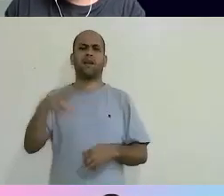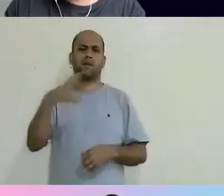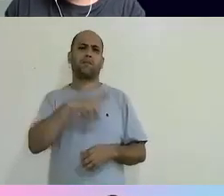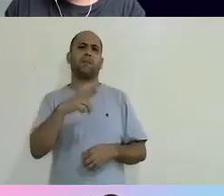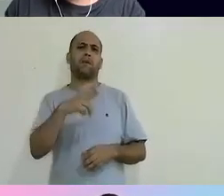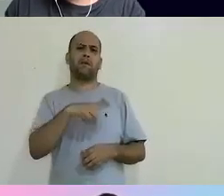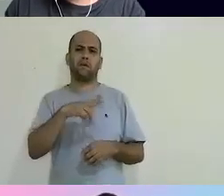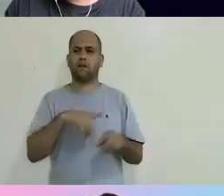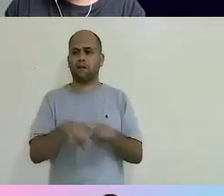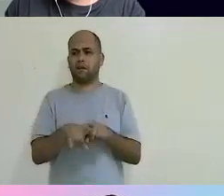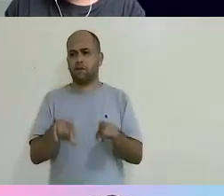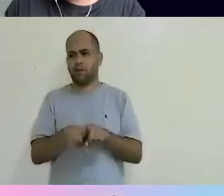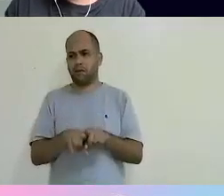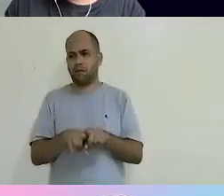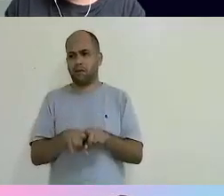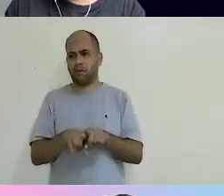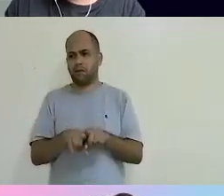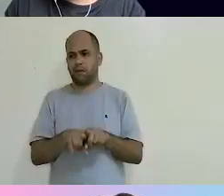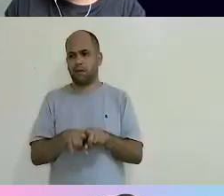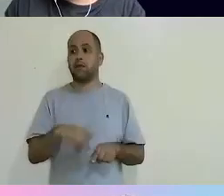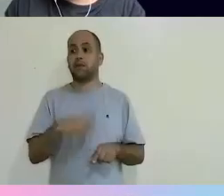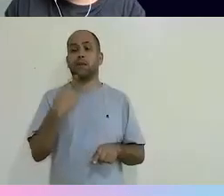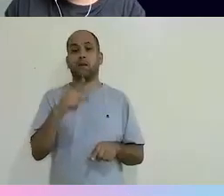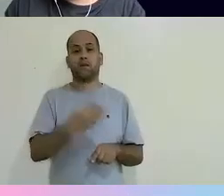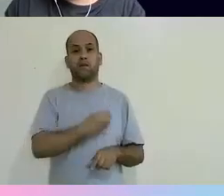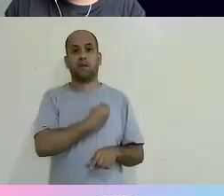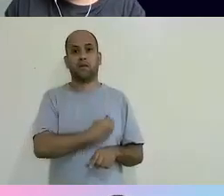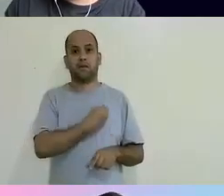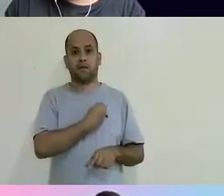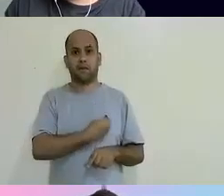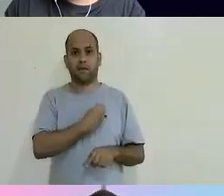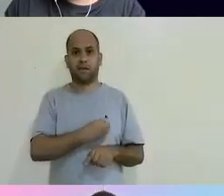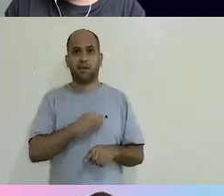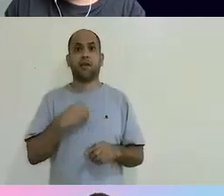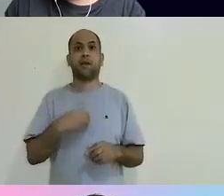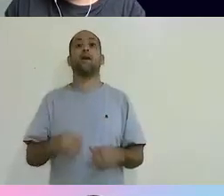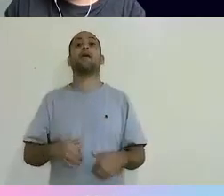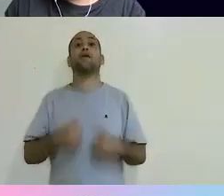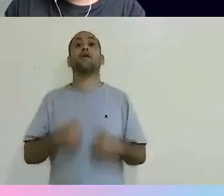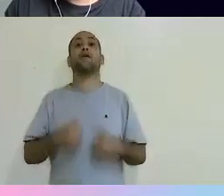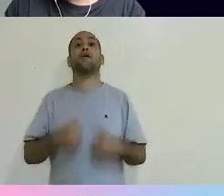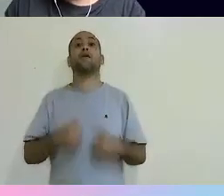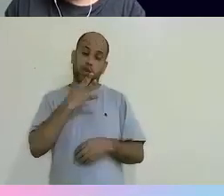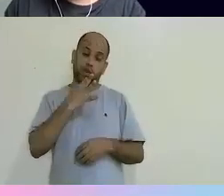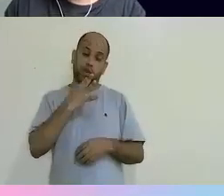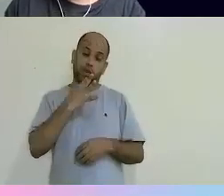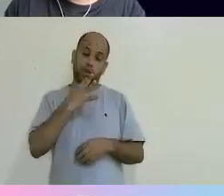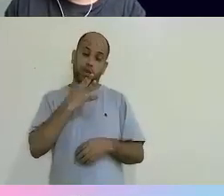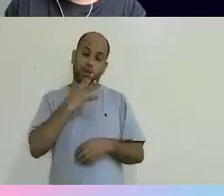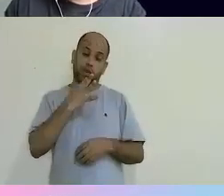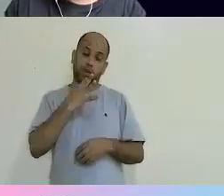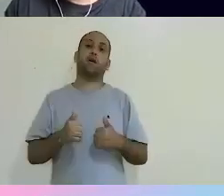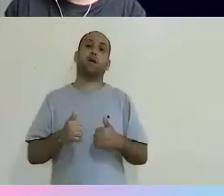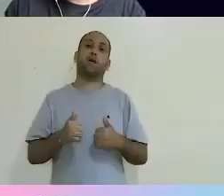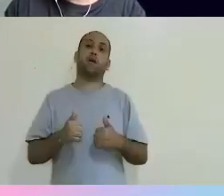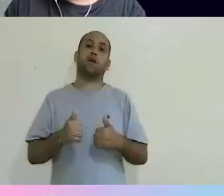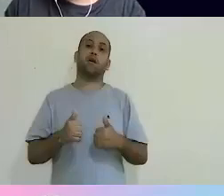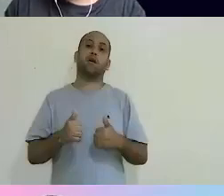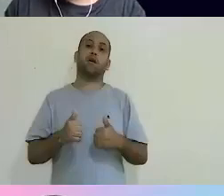Então, durante a tua vida, quando você for mais empático, você se autoconhecer, entender